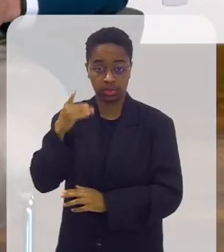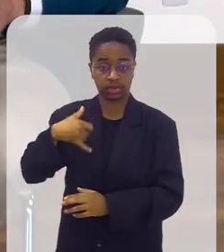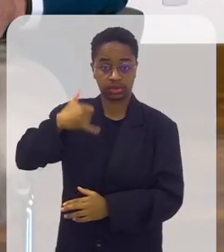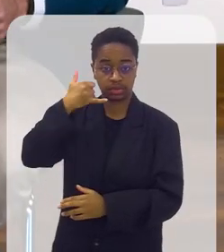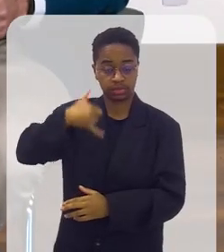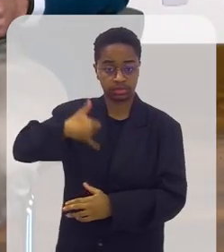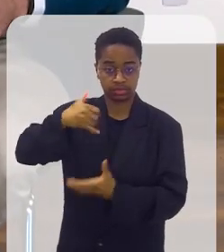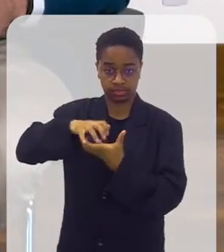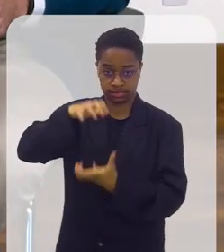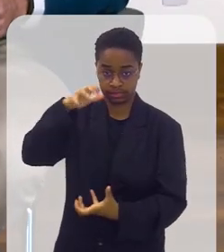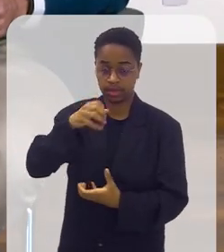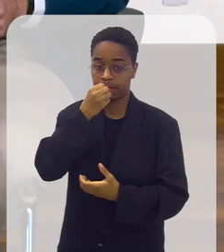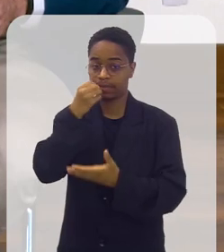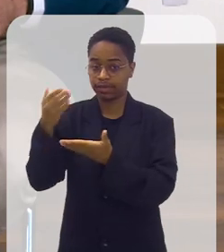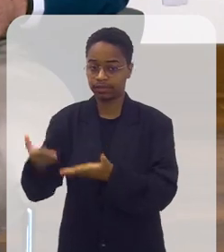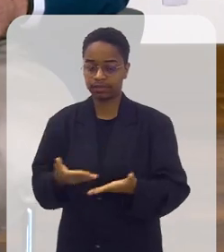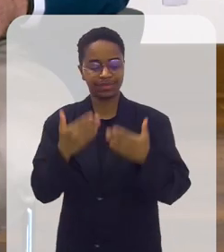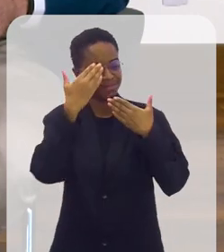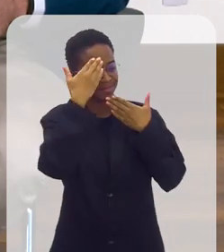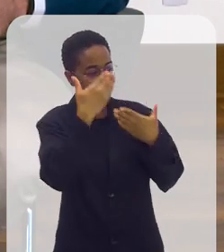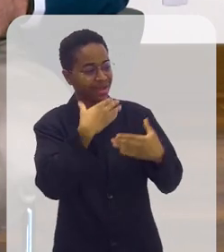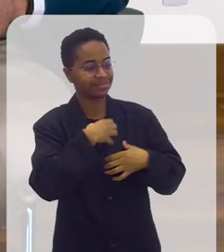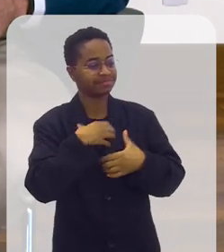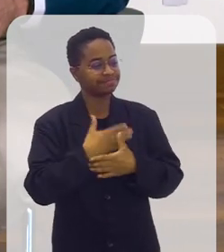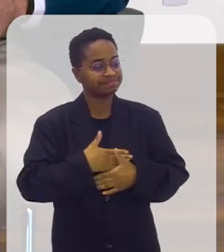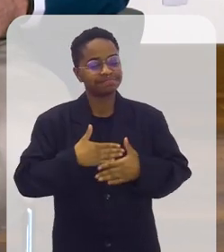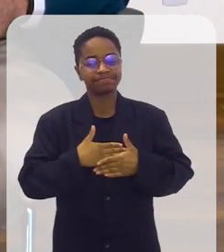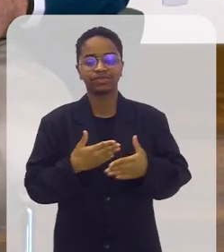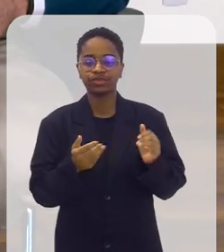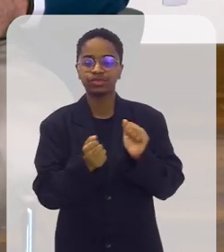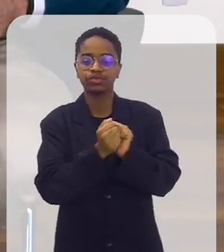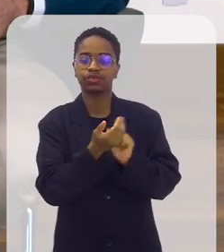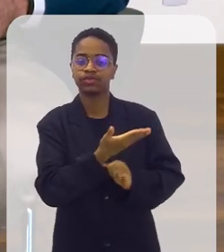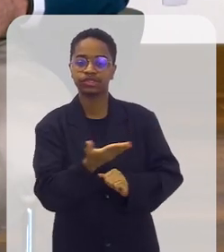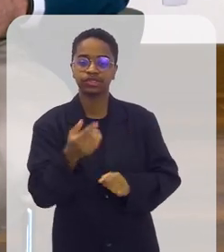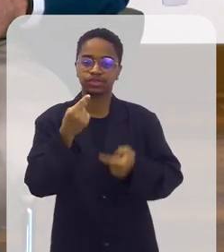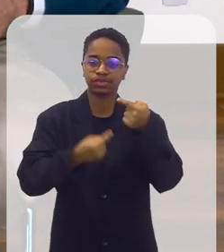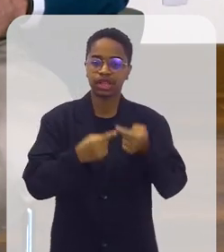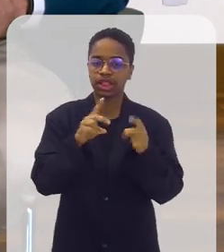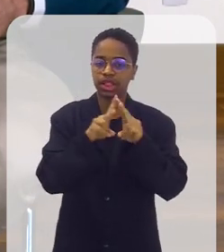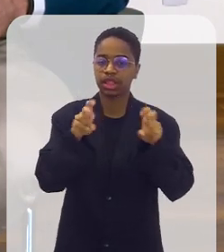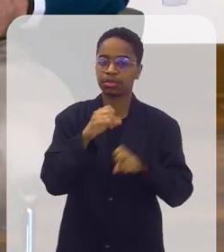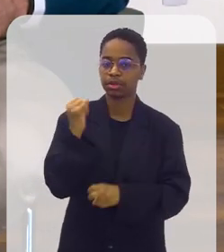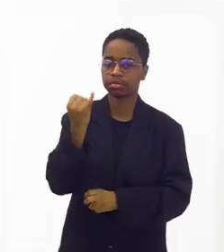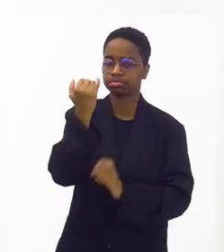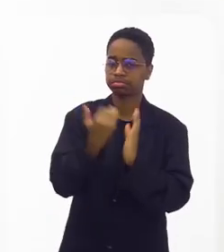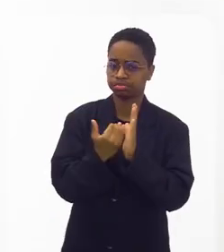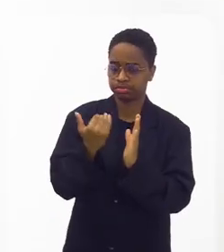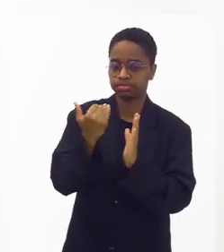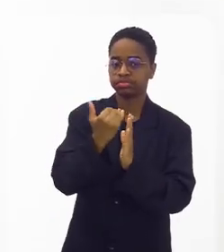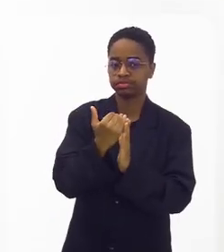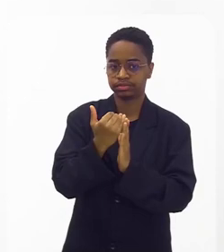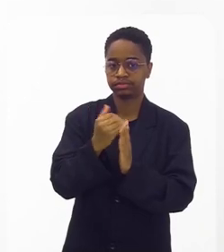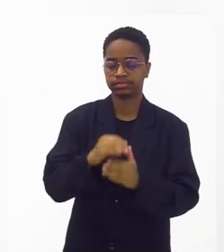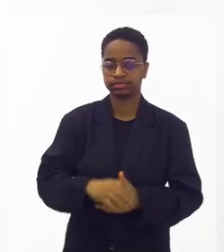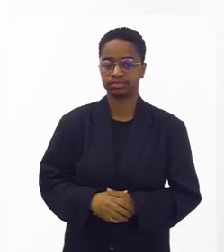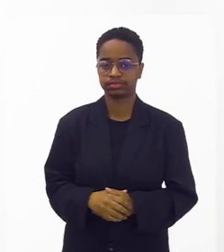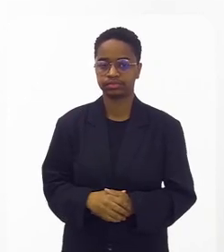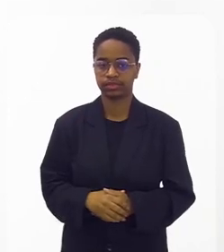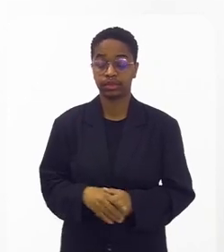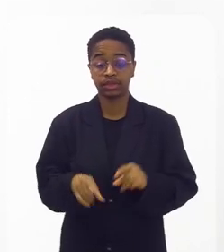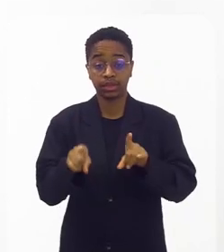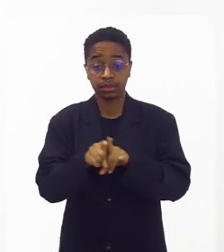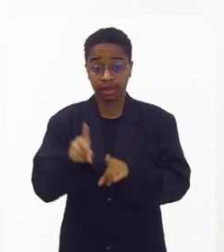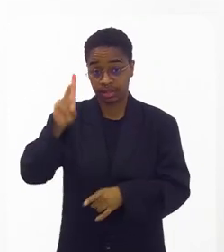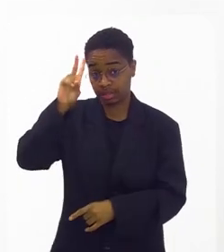bem-vinda. Obrigada, é um prazer estar aqui com vocês falando de um tema tão importantíssimo,